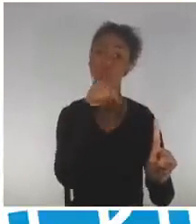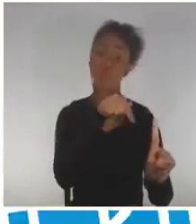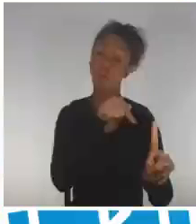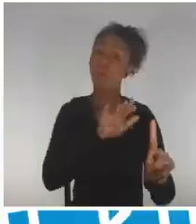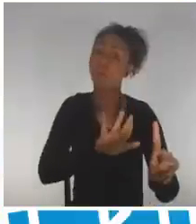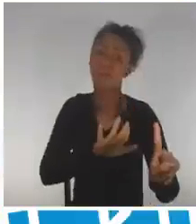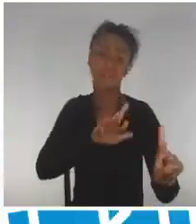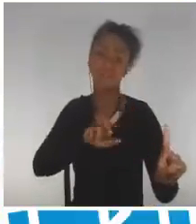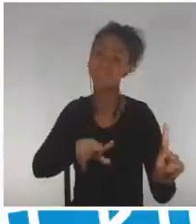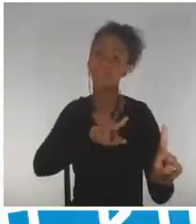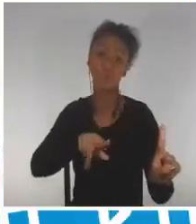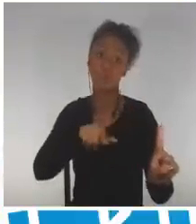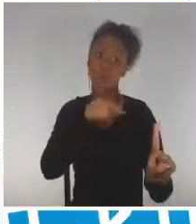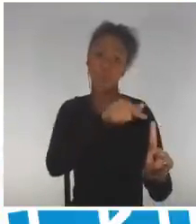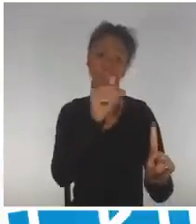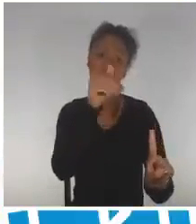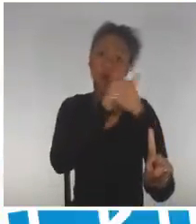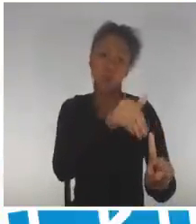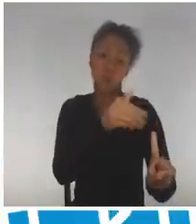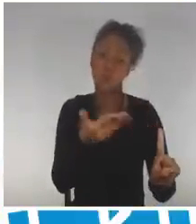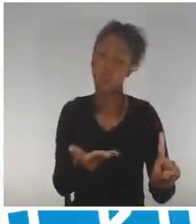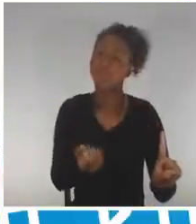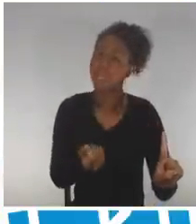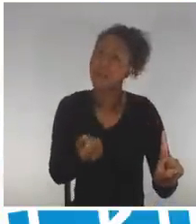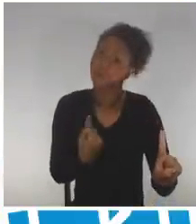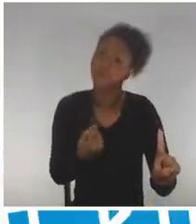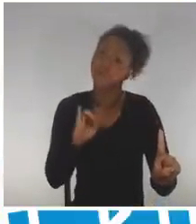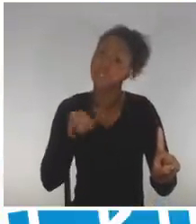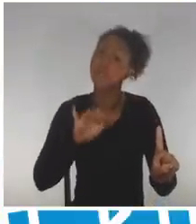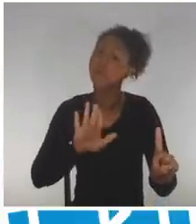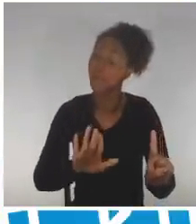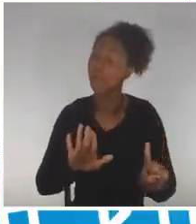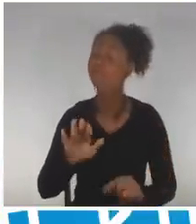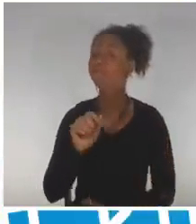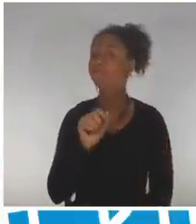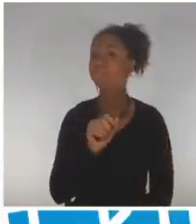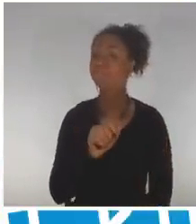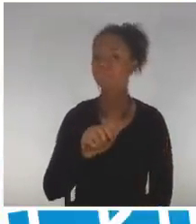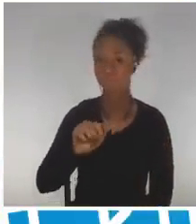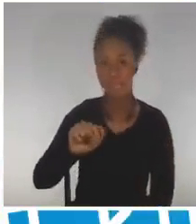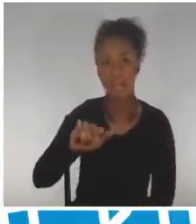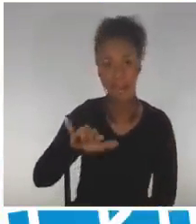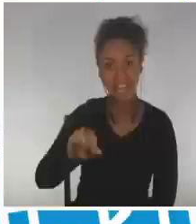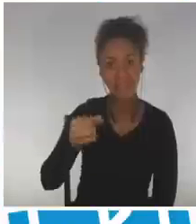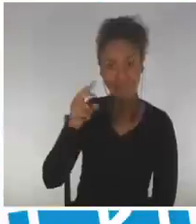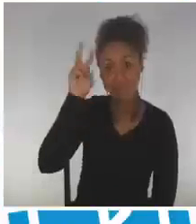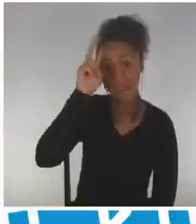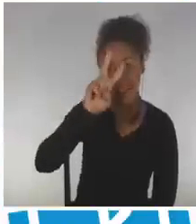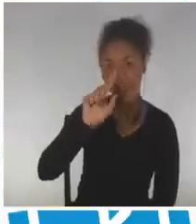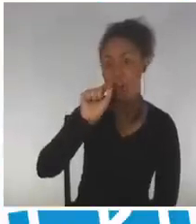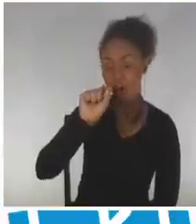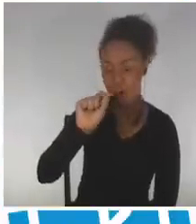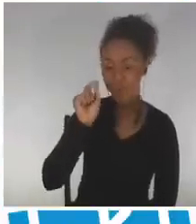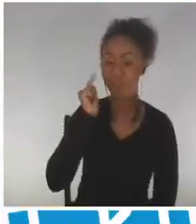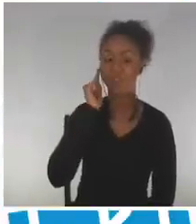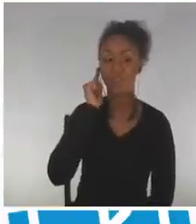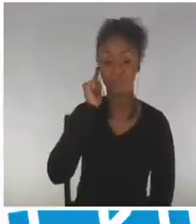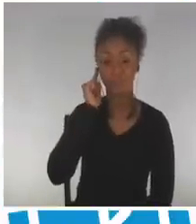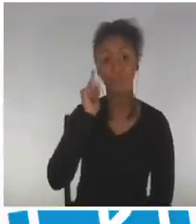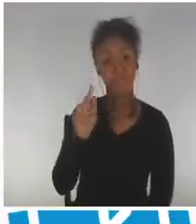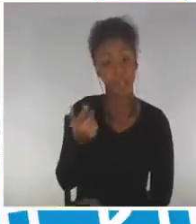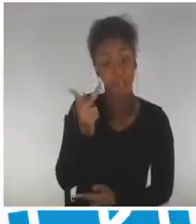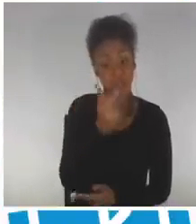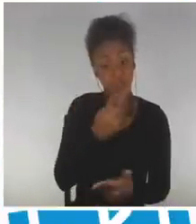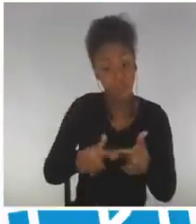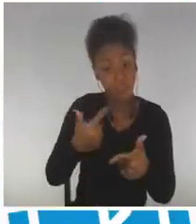desse fracasso, que seria um absurdo, mas eu quero lembrar também, Alessio, que isso traz um problema para os próprios estudantes.